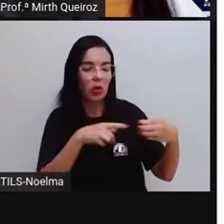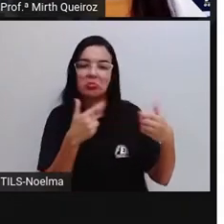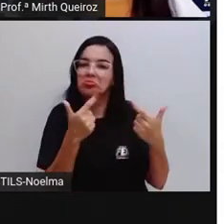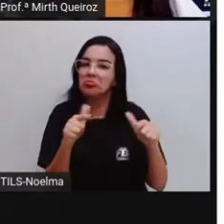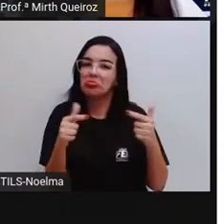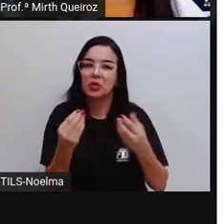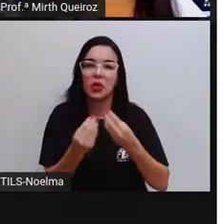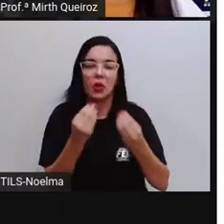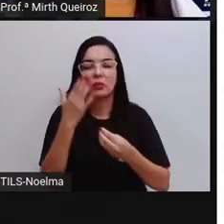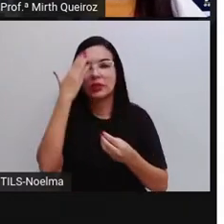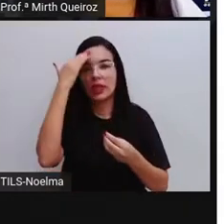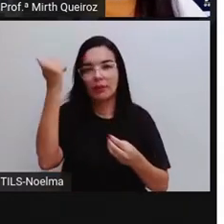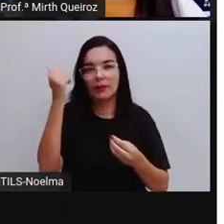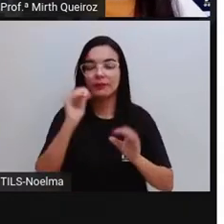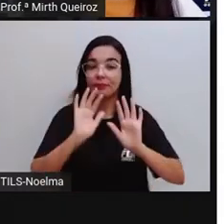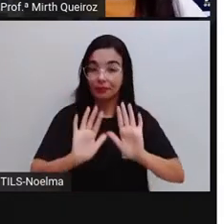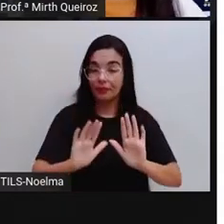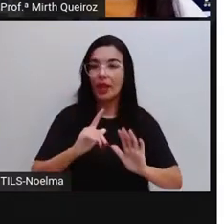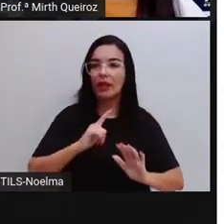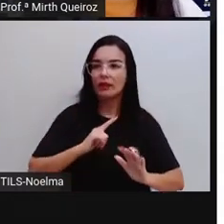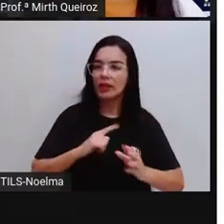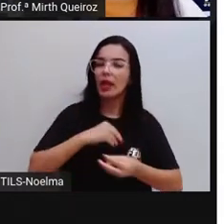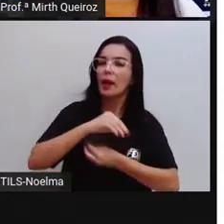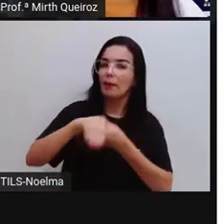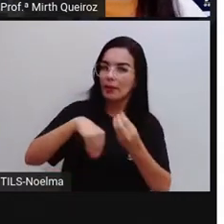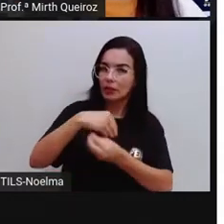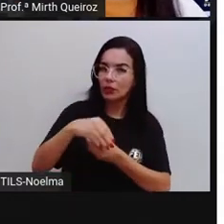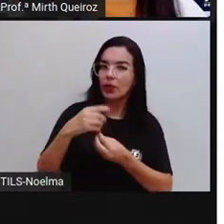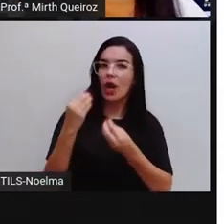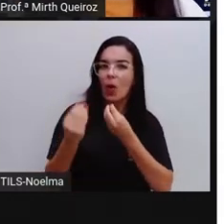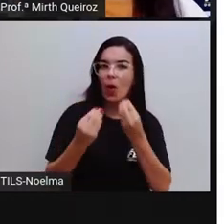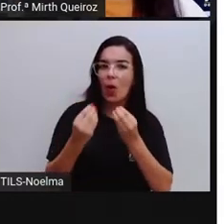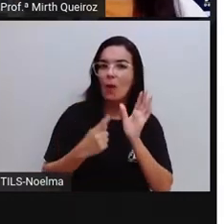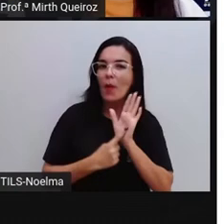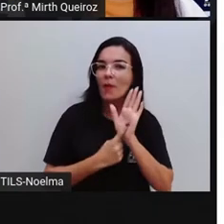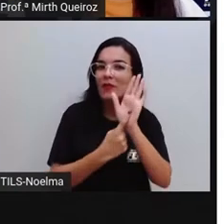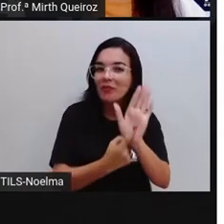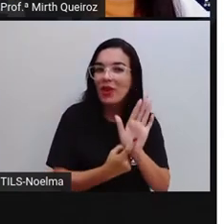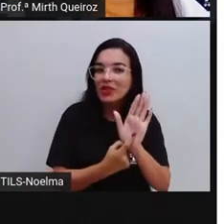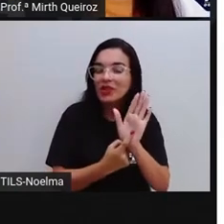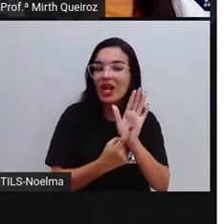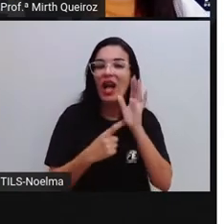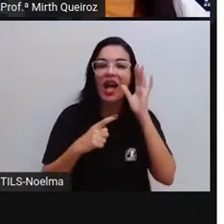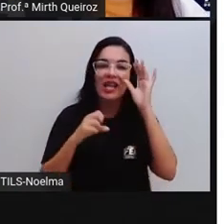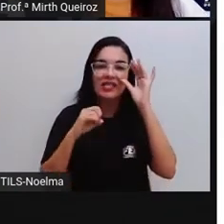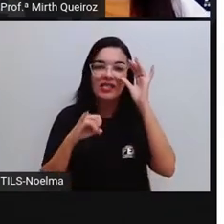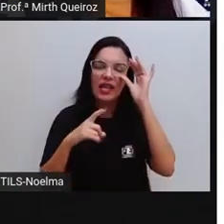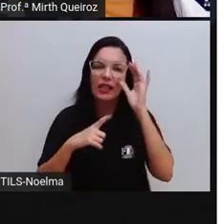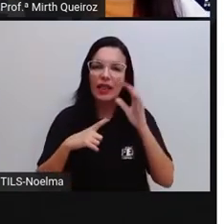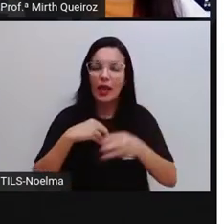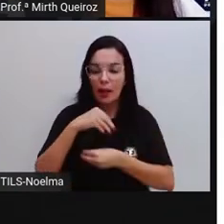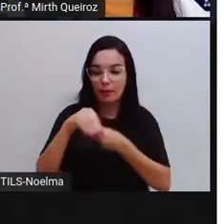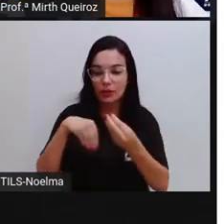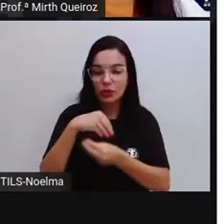saber. Há misturas que tem como a gente identificar se é neste caso